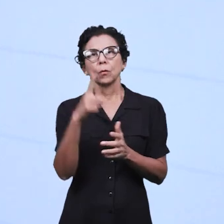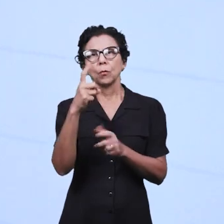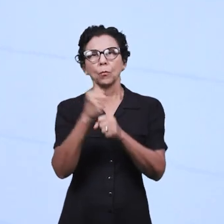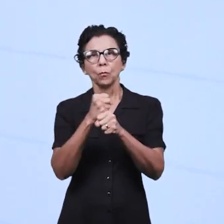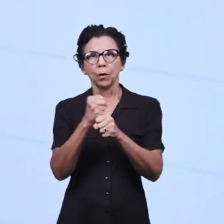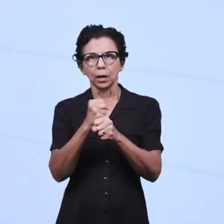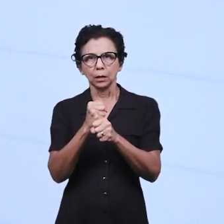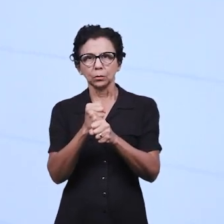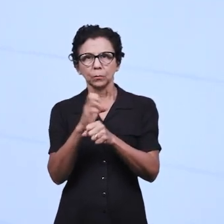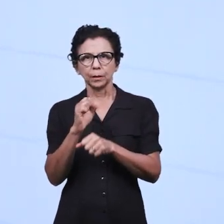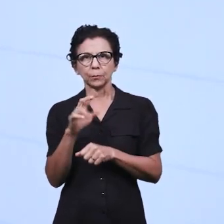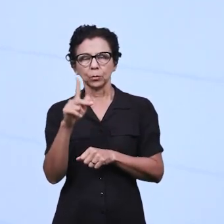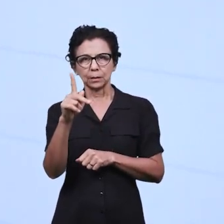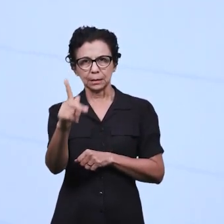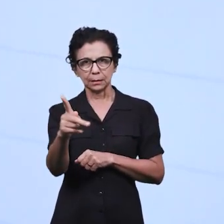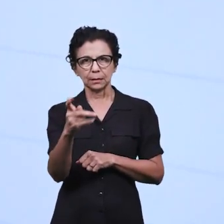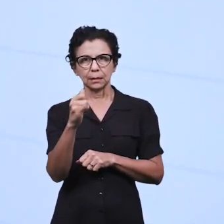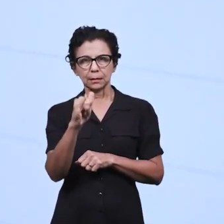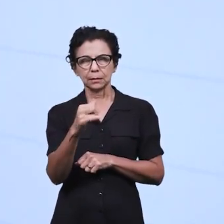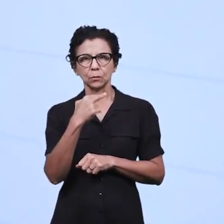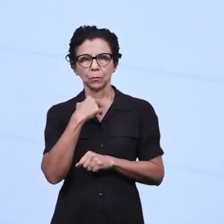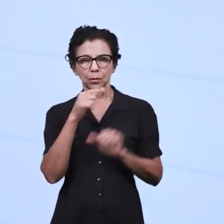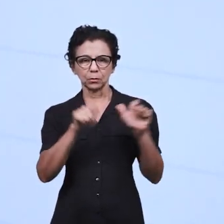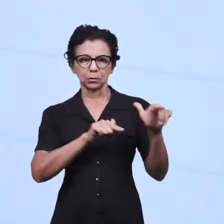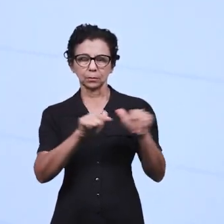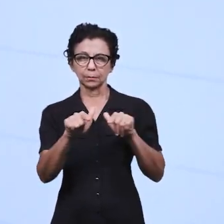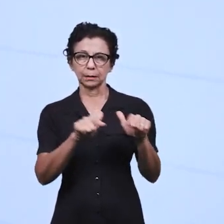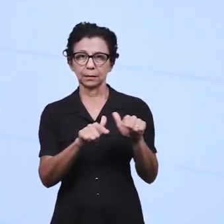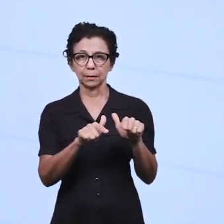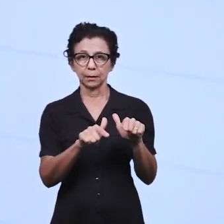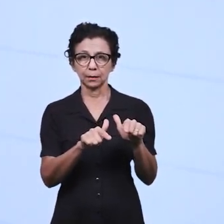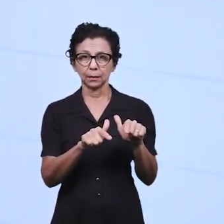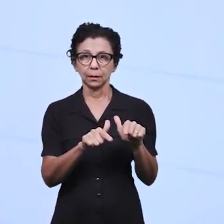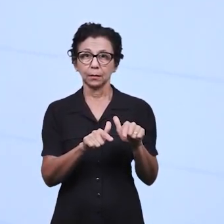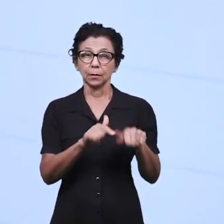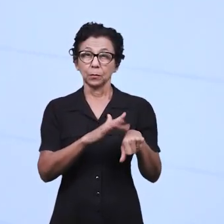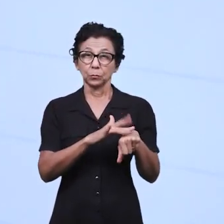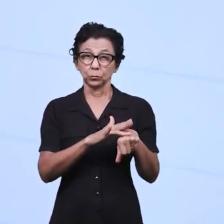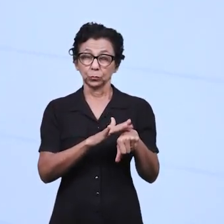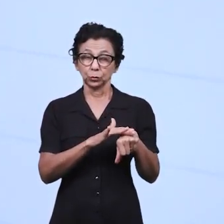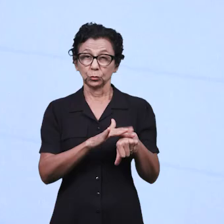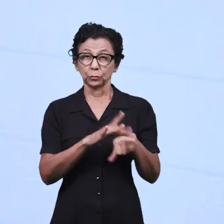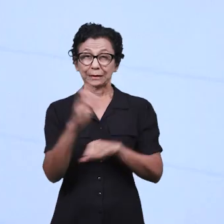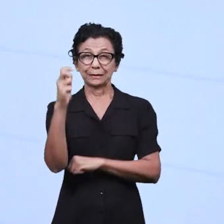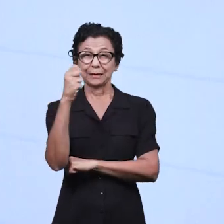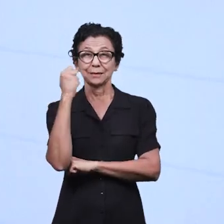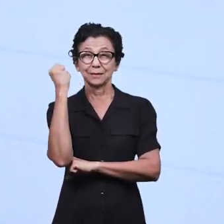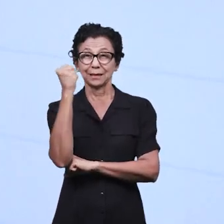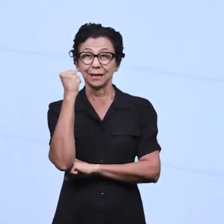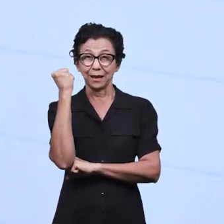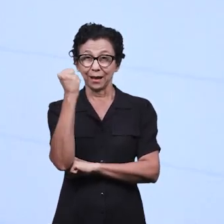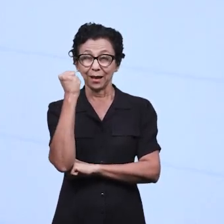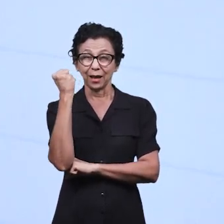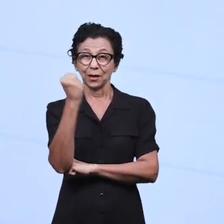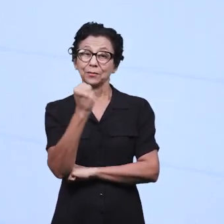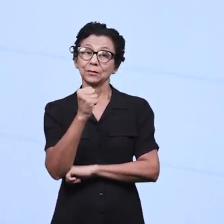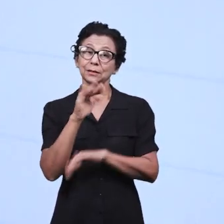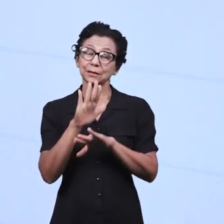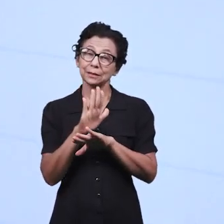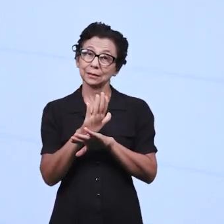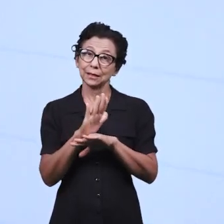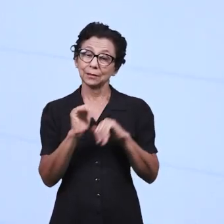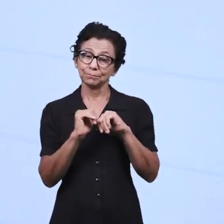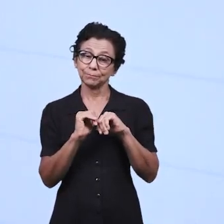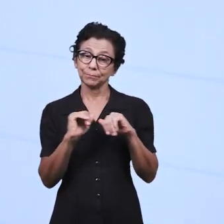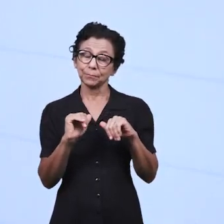para aposentadoria por invalidez e para o auxílio-doença. Mas quando é acometido de doenças graves, aí tem essa exceção. Que aí, de repente,